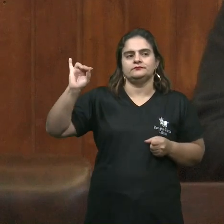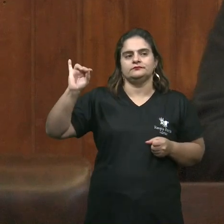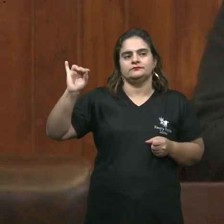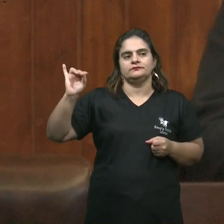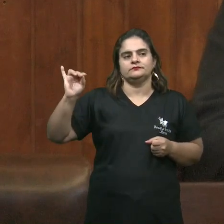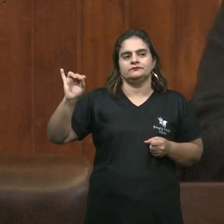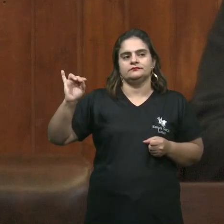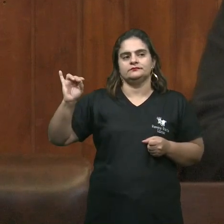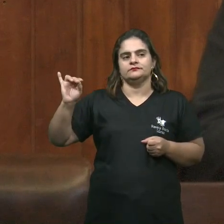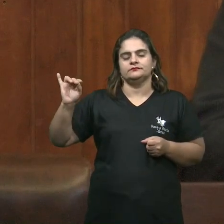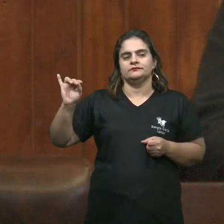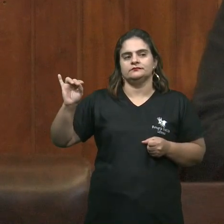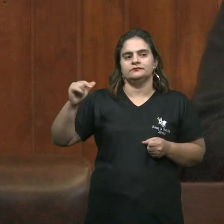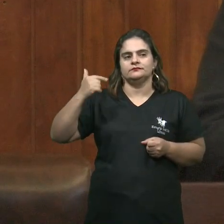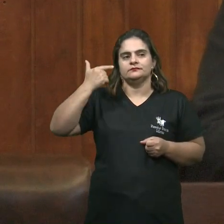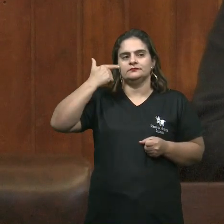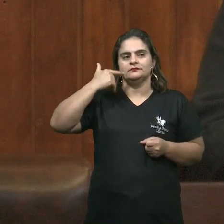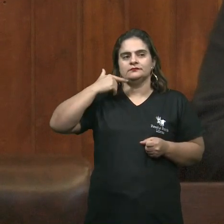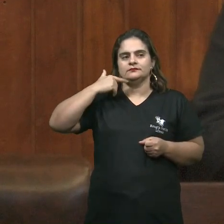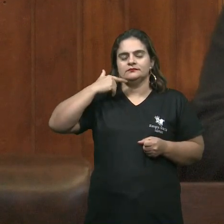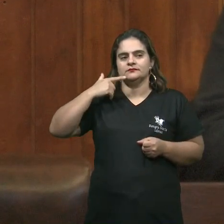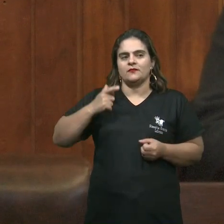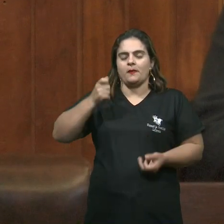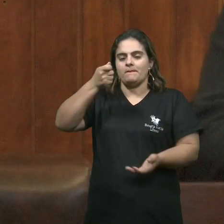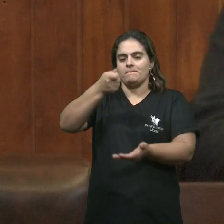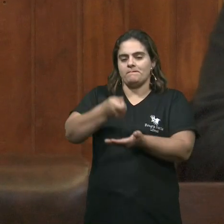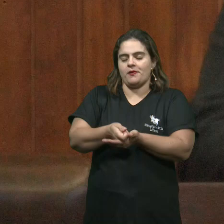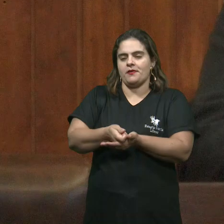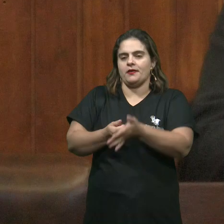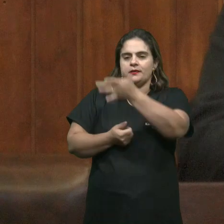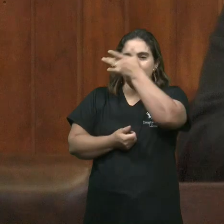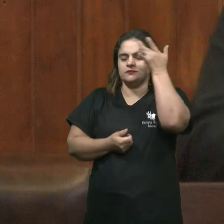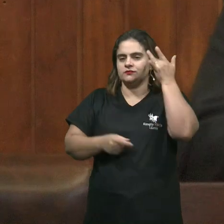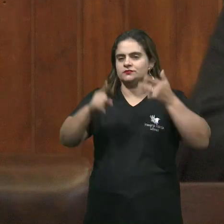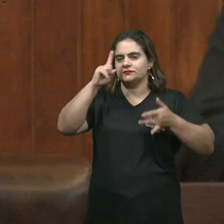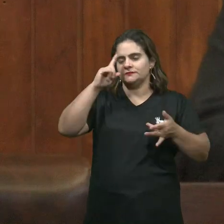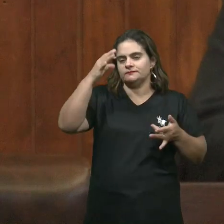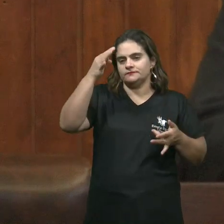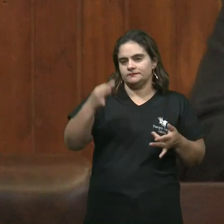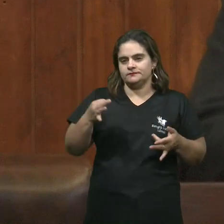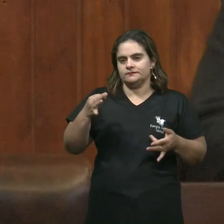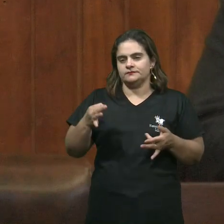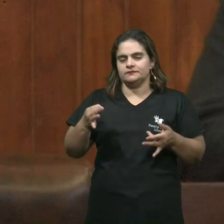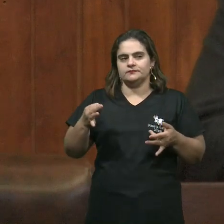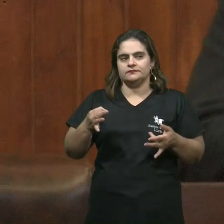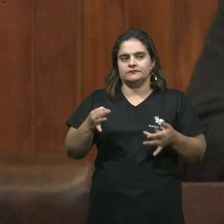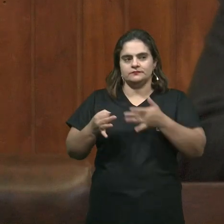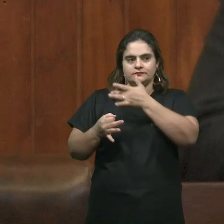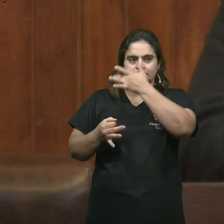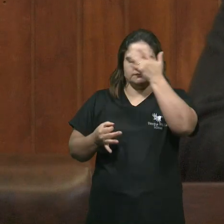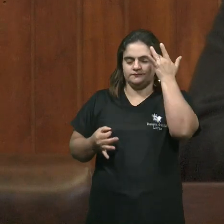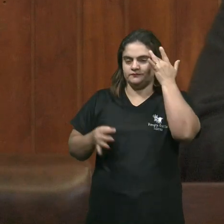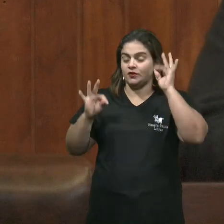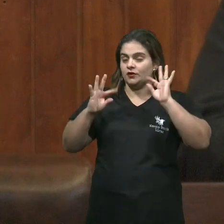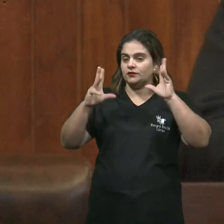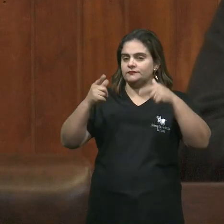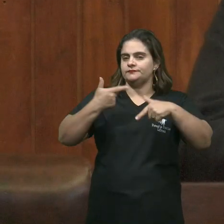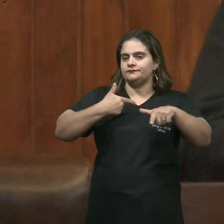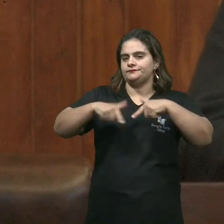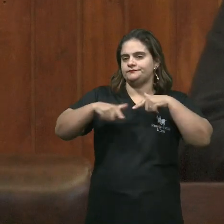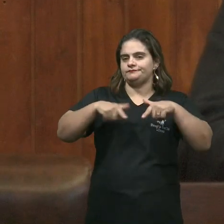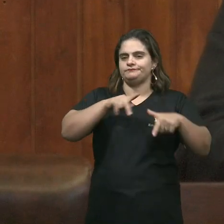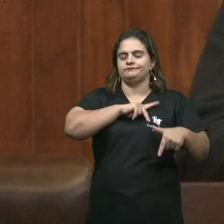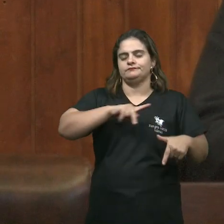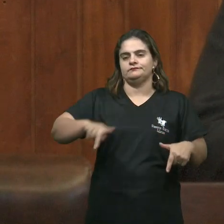a pontualidade no pagamento dos servidores públicos ativos, pensionistas e